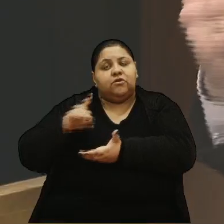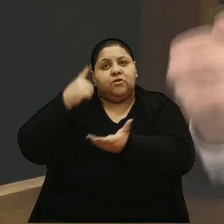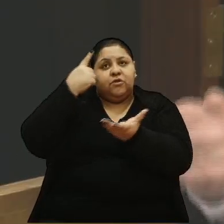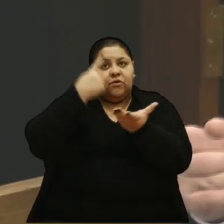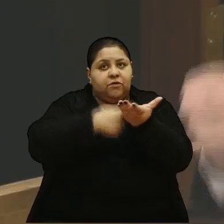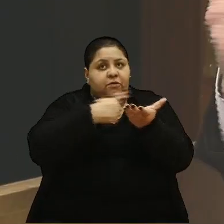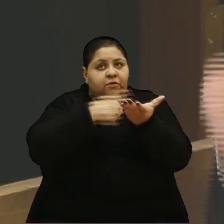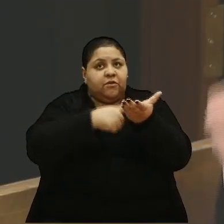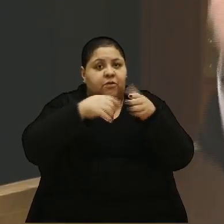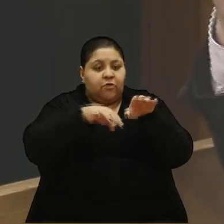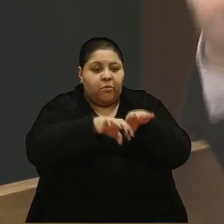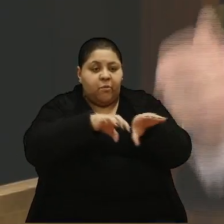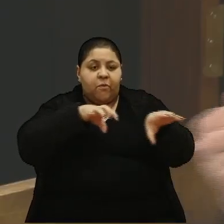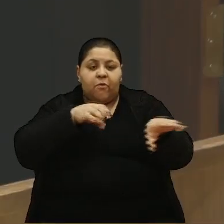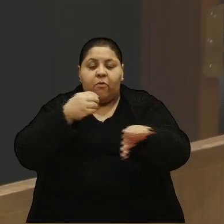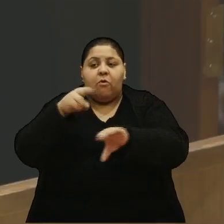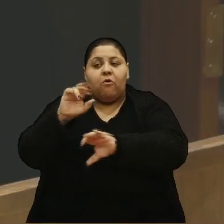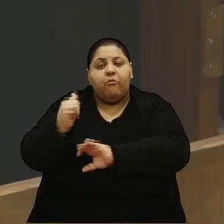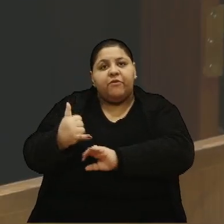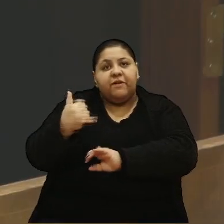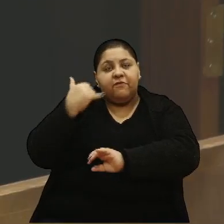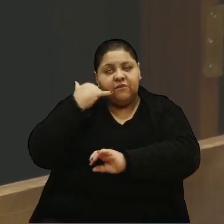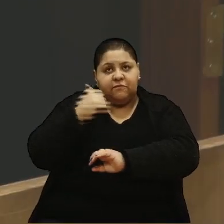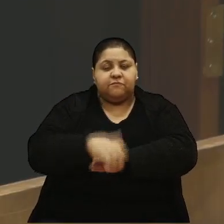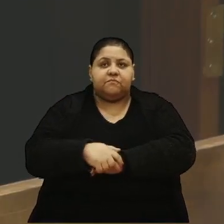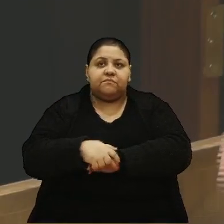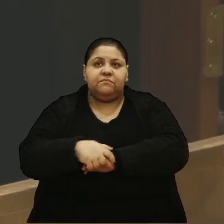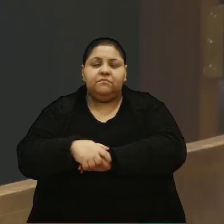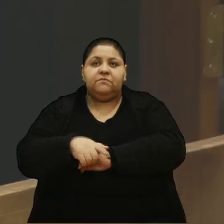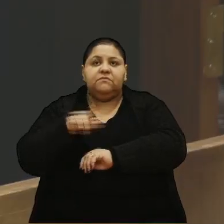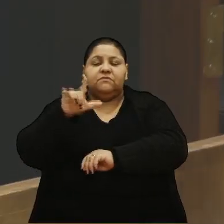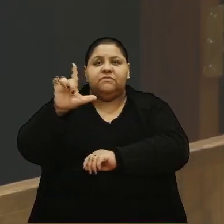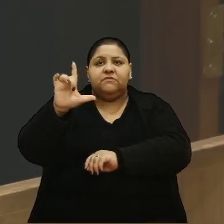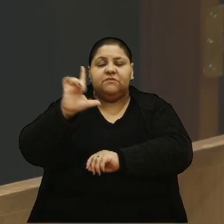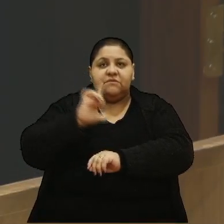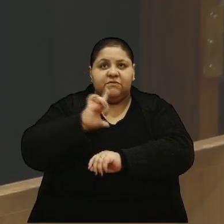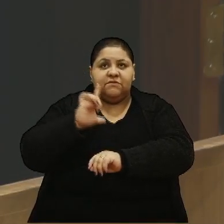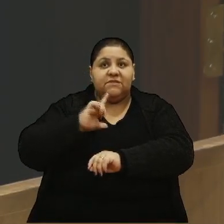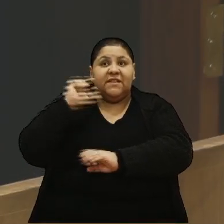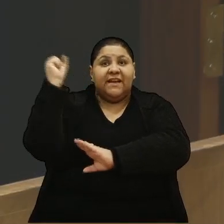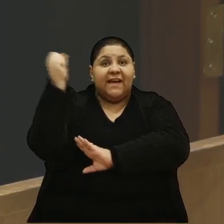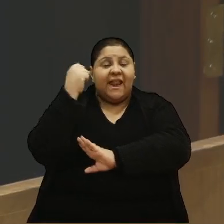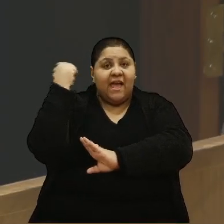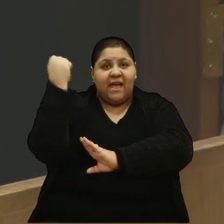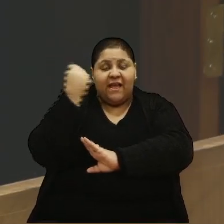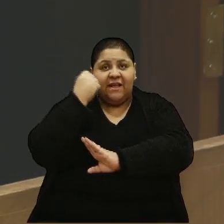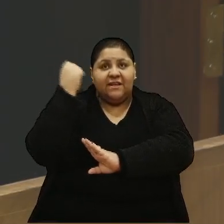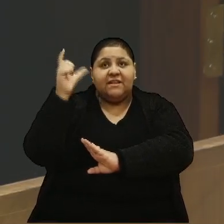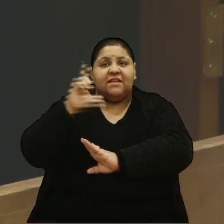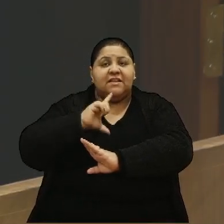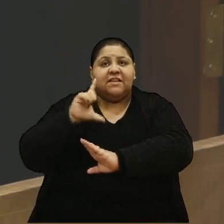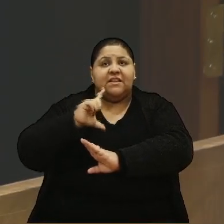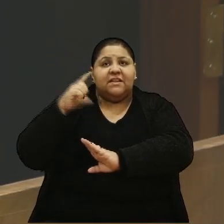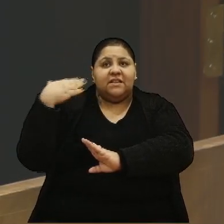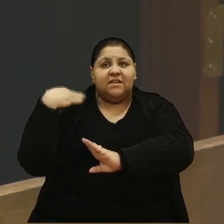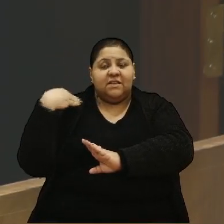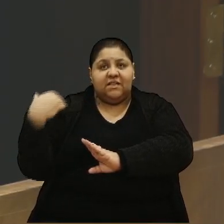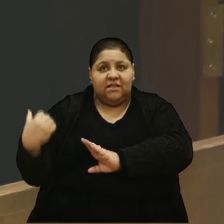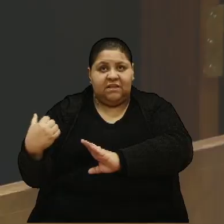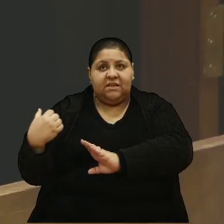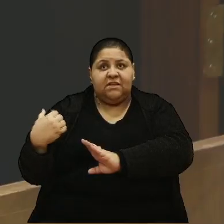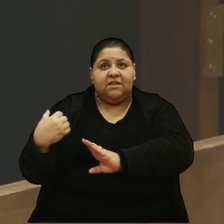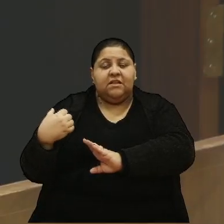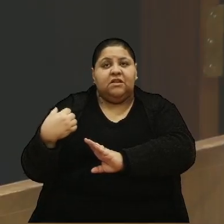agendamento online ou por telefone. Se você tem algum caso grave, deverá procurar a unidade de